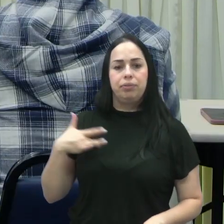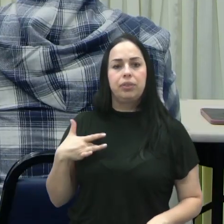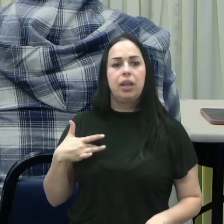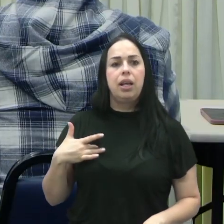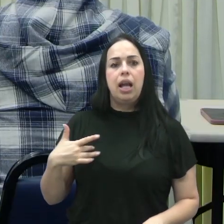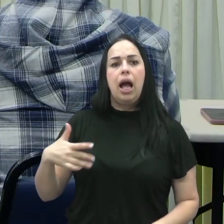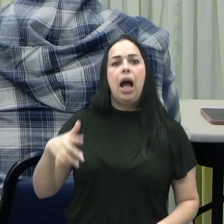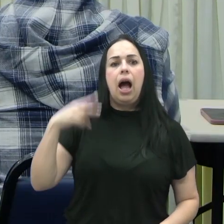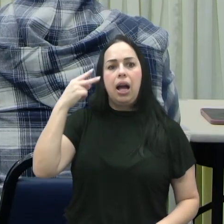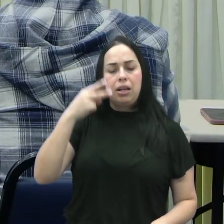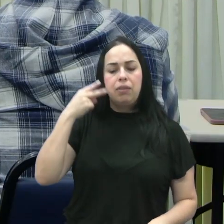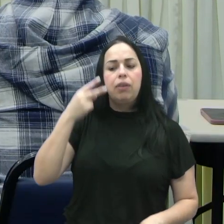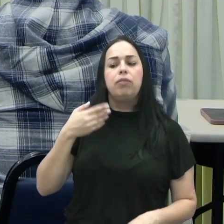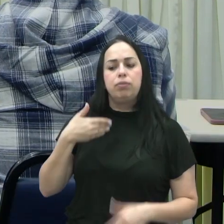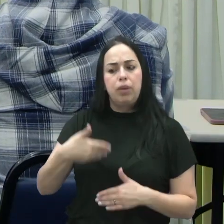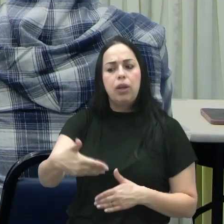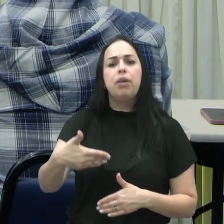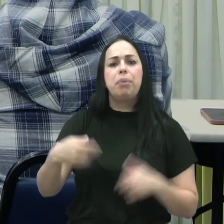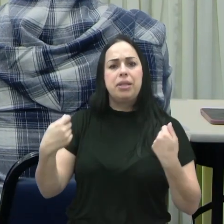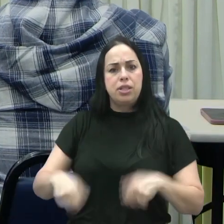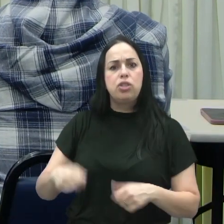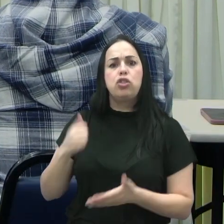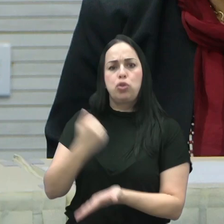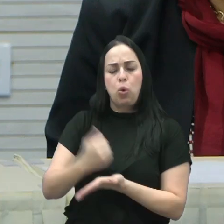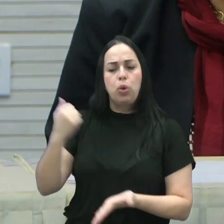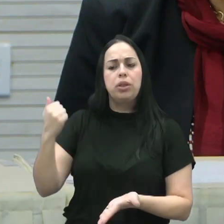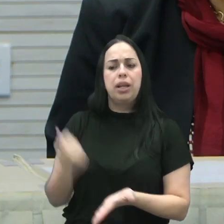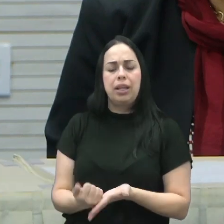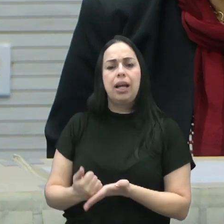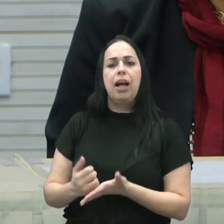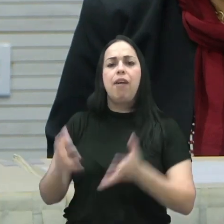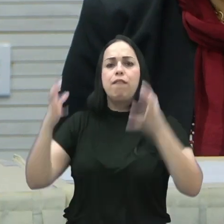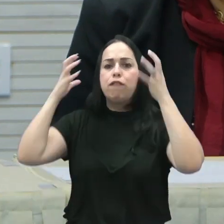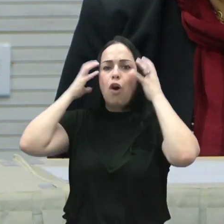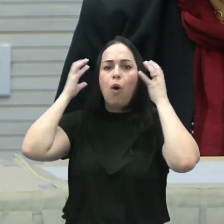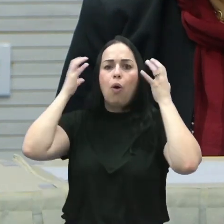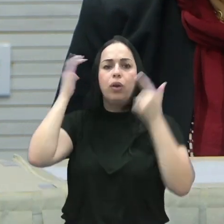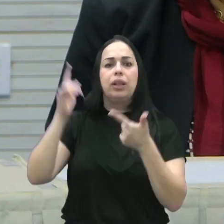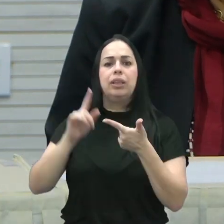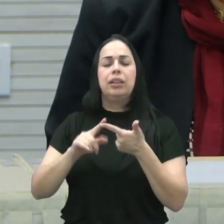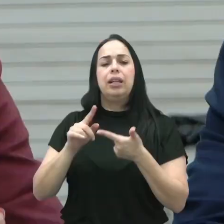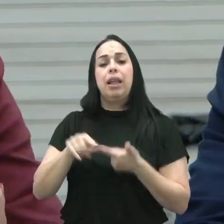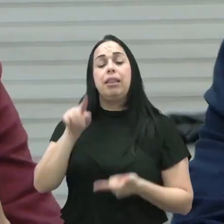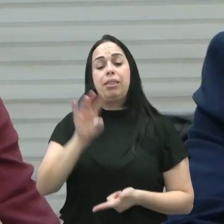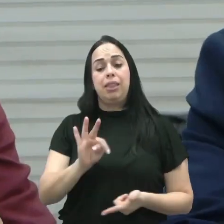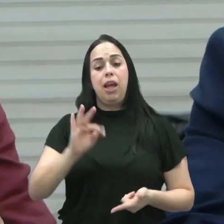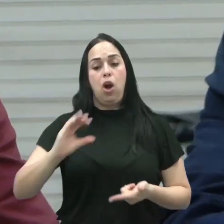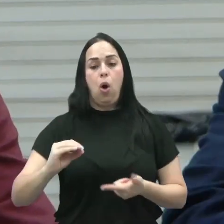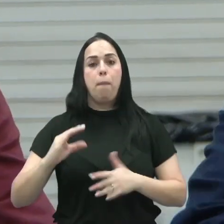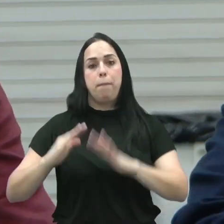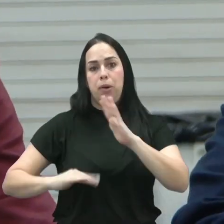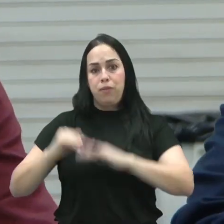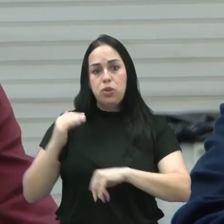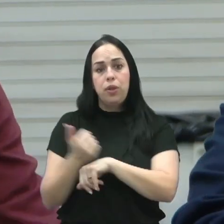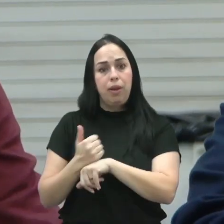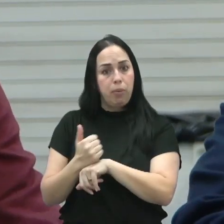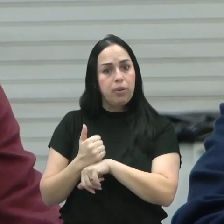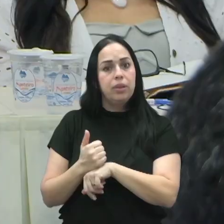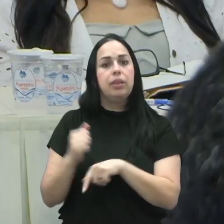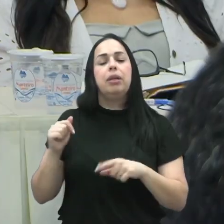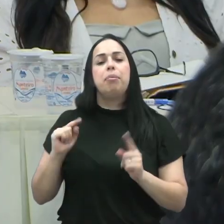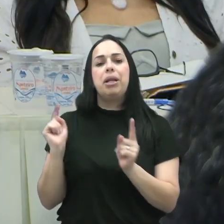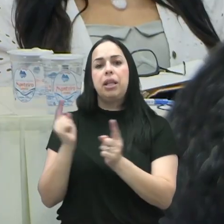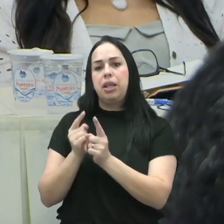o executivo reforçou um concurso em andamento para contratar mais fonoaudiólogos e terapeutas